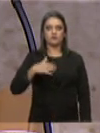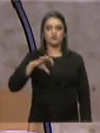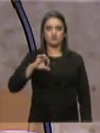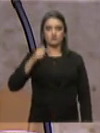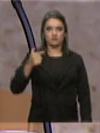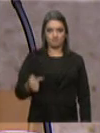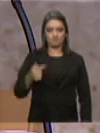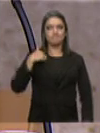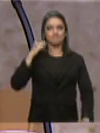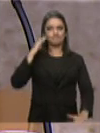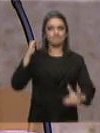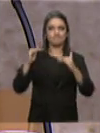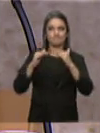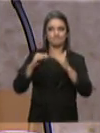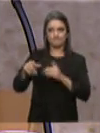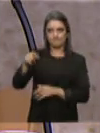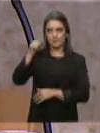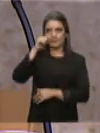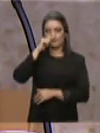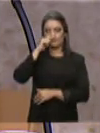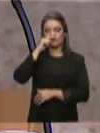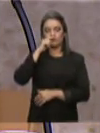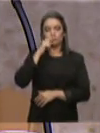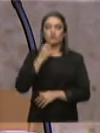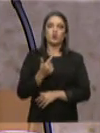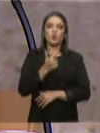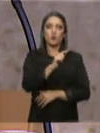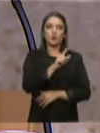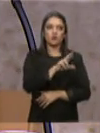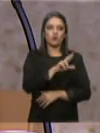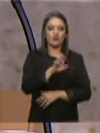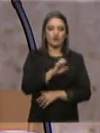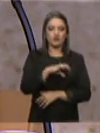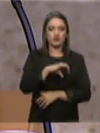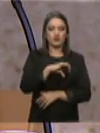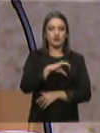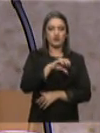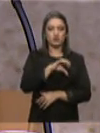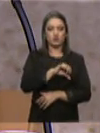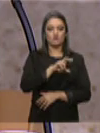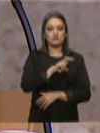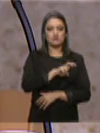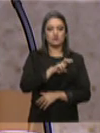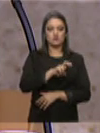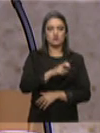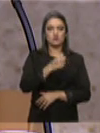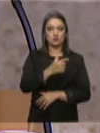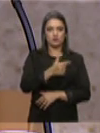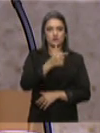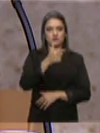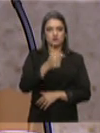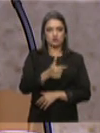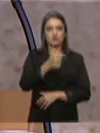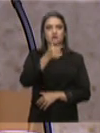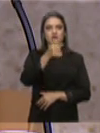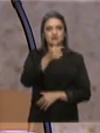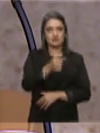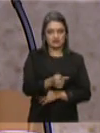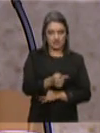949.297, acompanhando o ministro Fachin, nego provimento ao recurso extraordinário manejado no recurso extraordinário